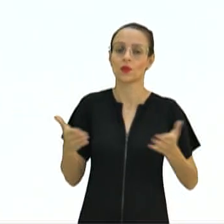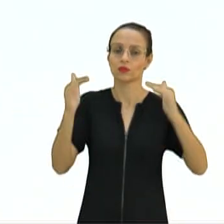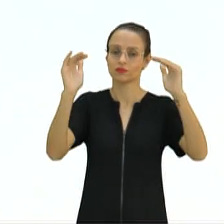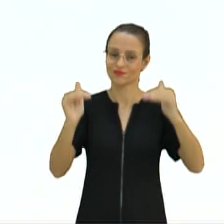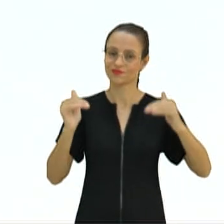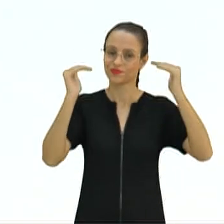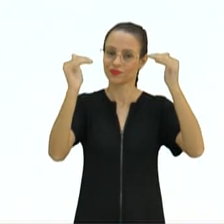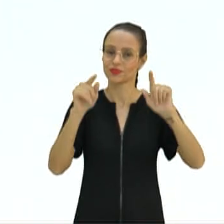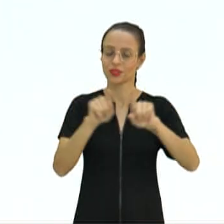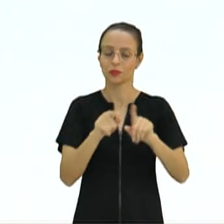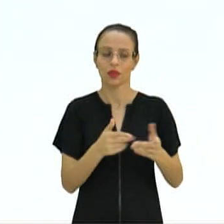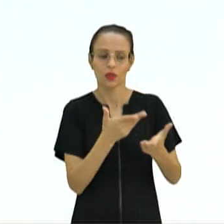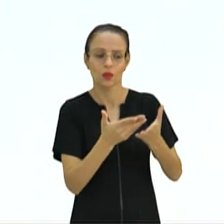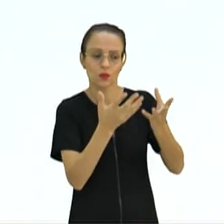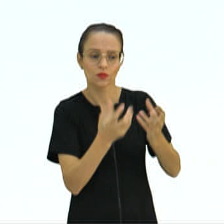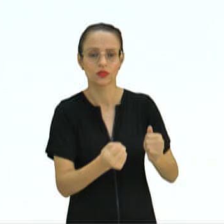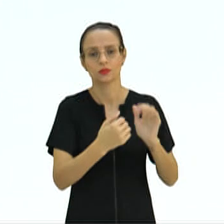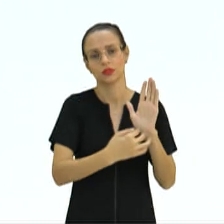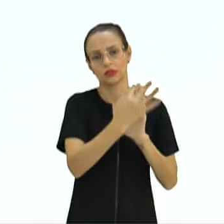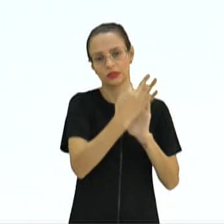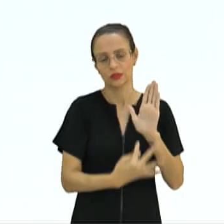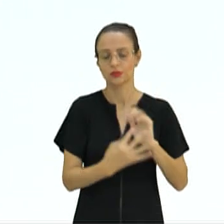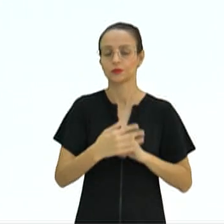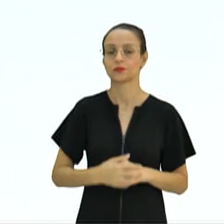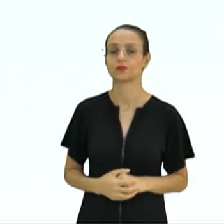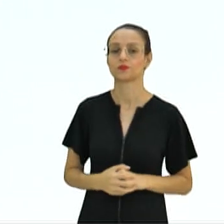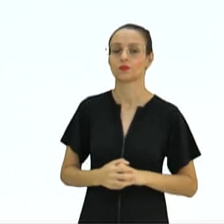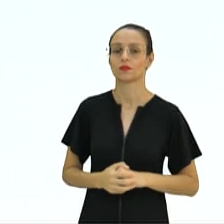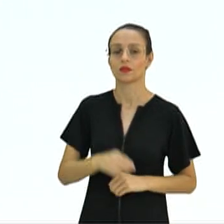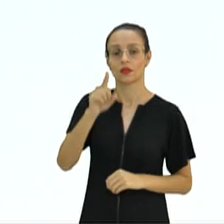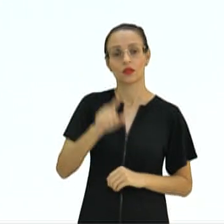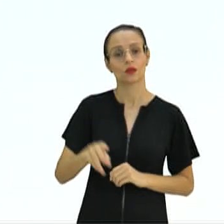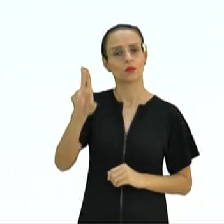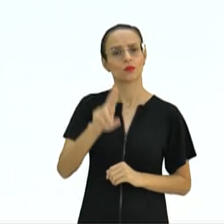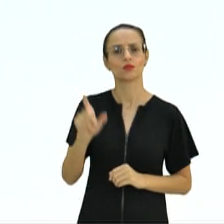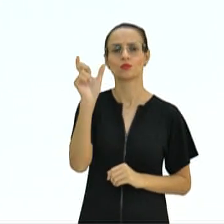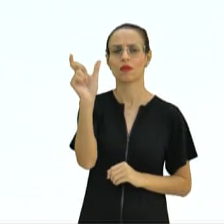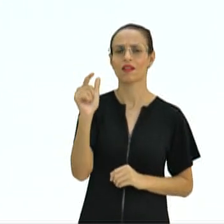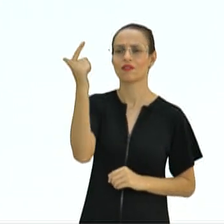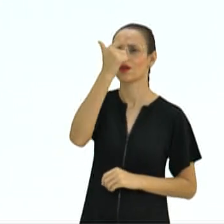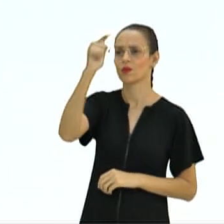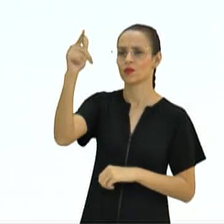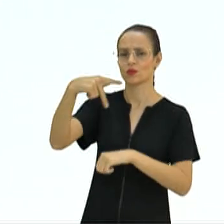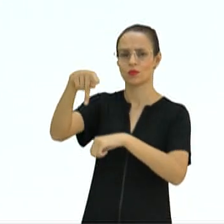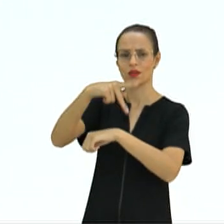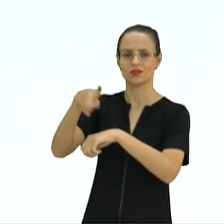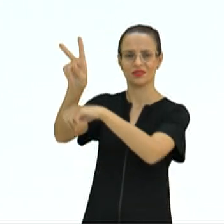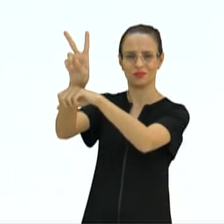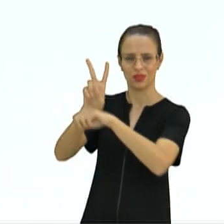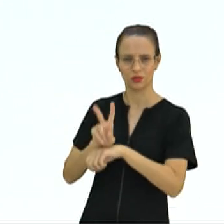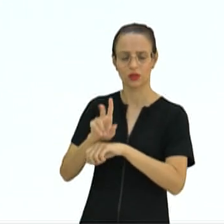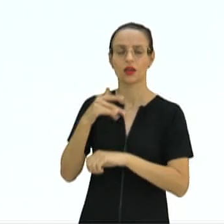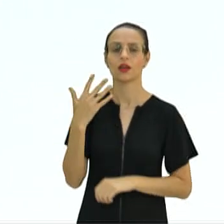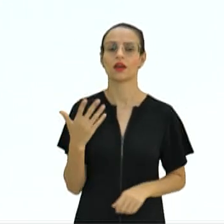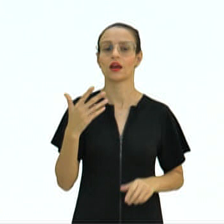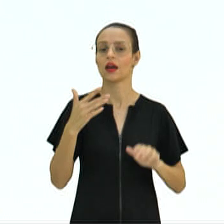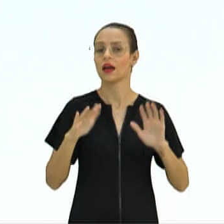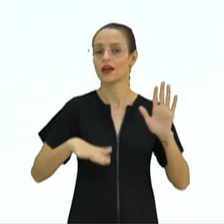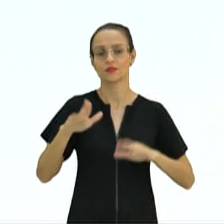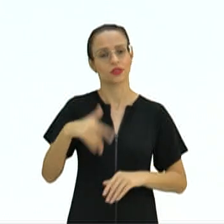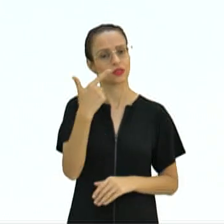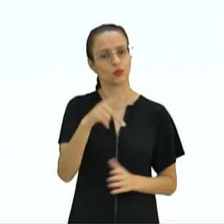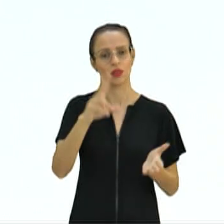elegância e convencimento aos textos. Isso mesmo, é o uso de palavras estrangeiras. Muitas vezes não tem uma